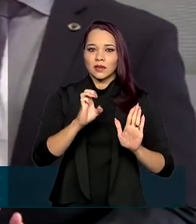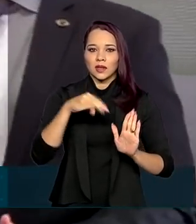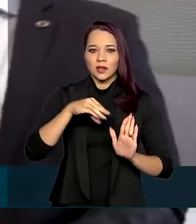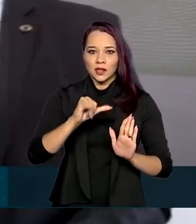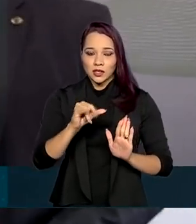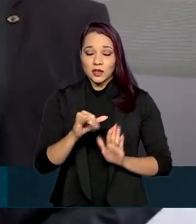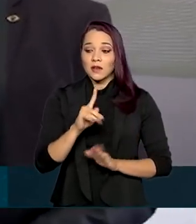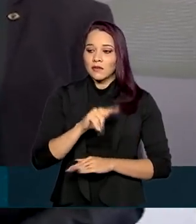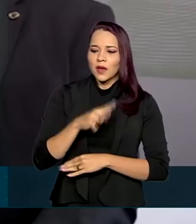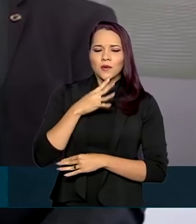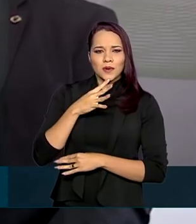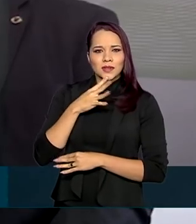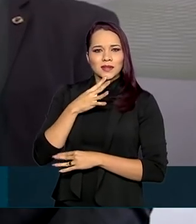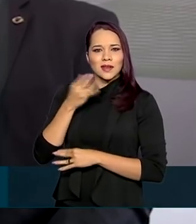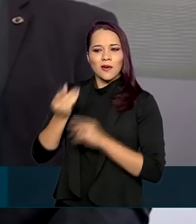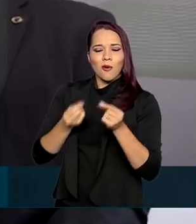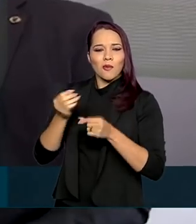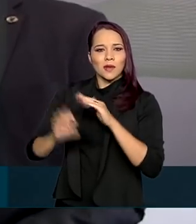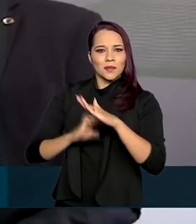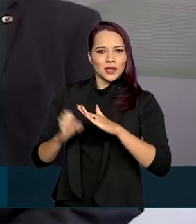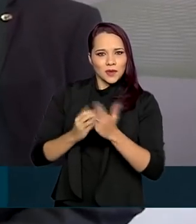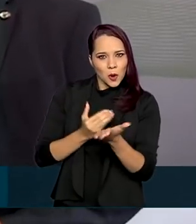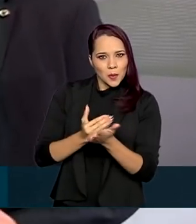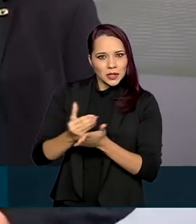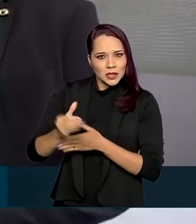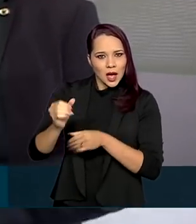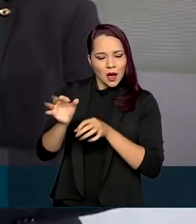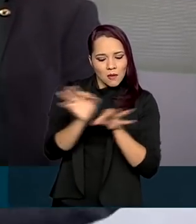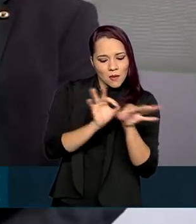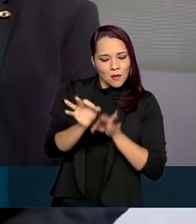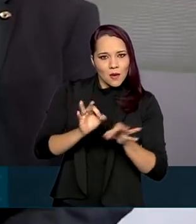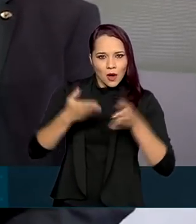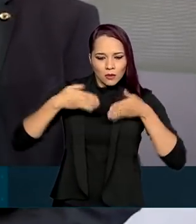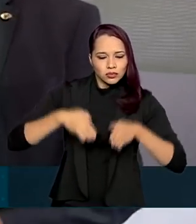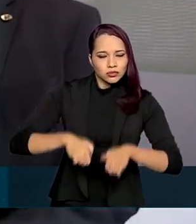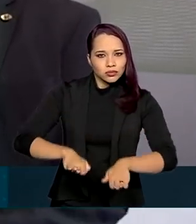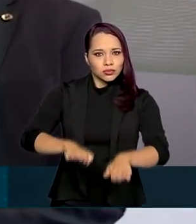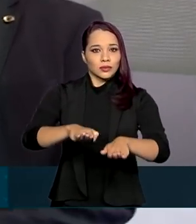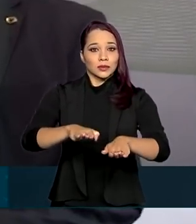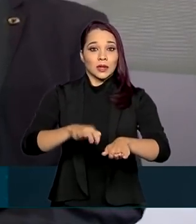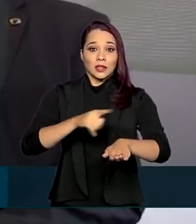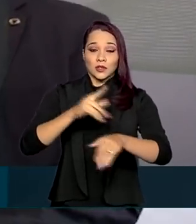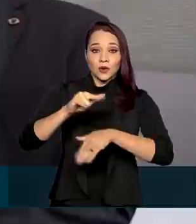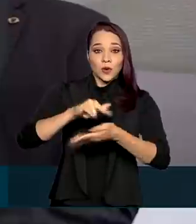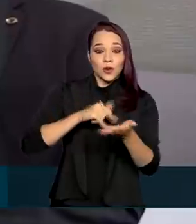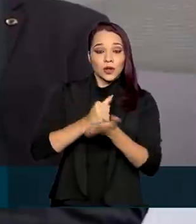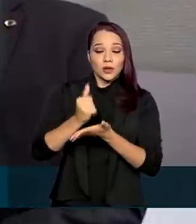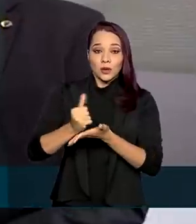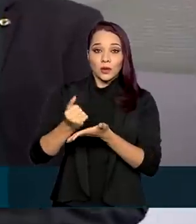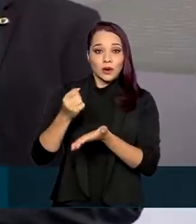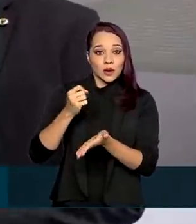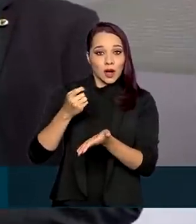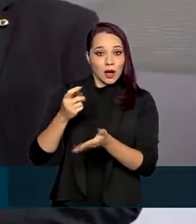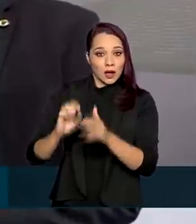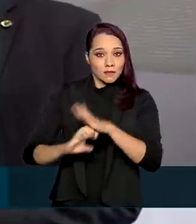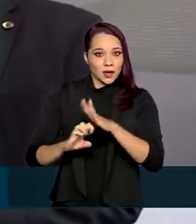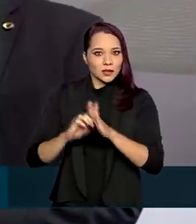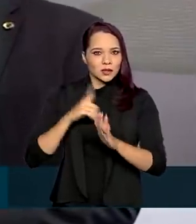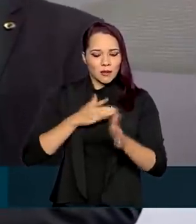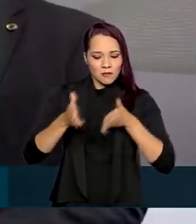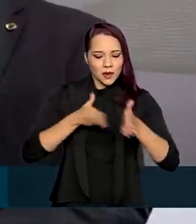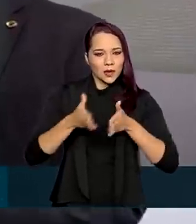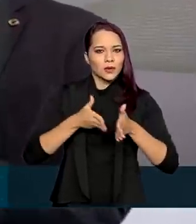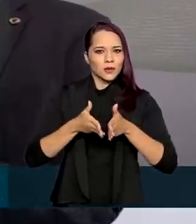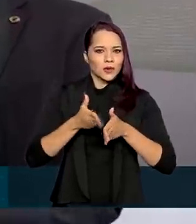a empresa que vai iniciar essa pavimentação. Então, contratamos a empresa, vai ter um período de desenvolvimento de projeto